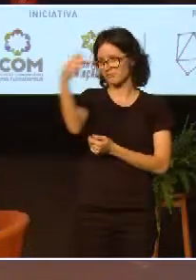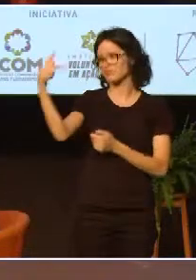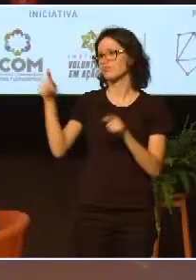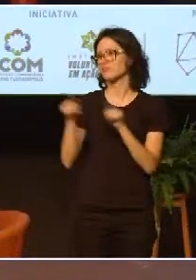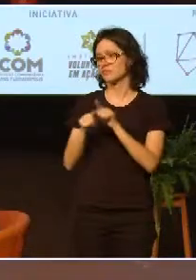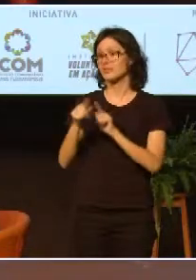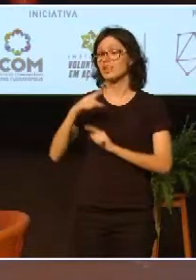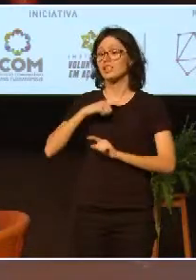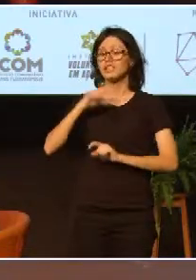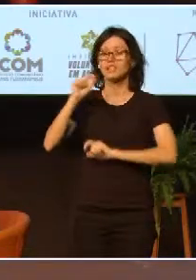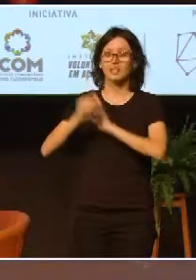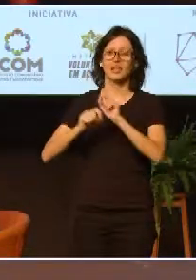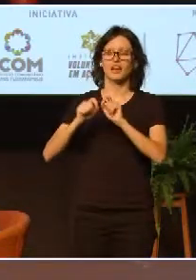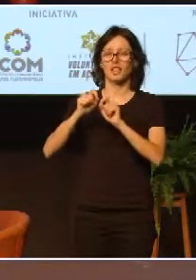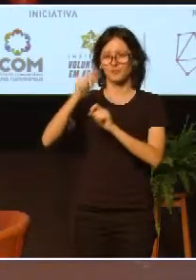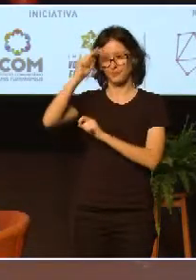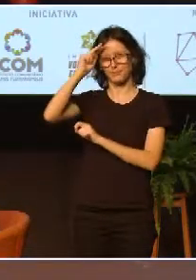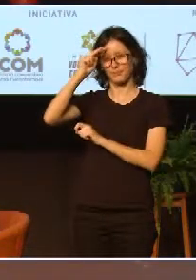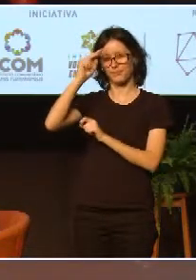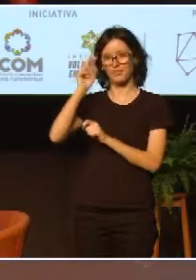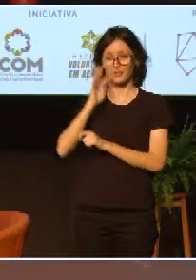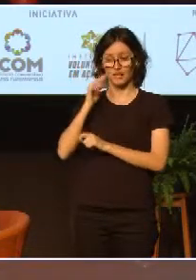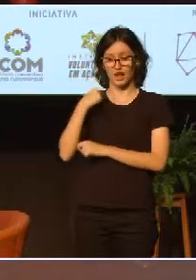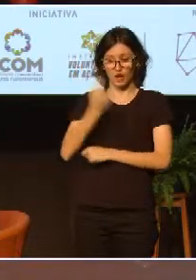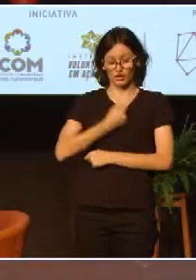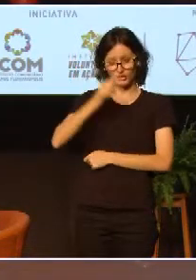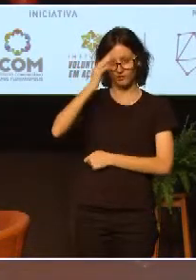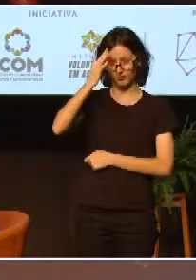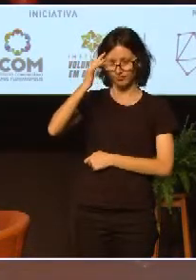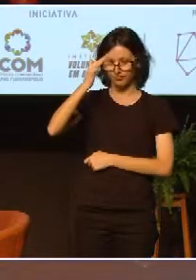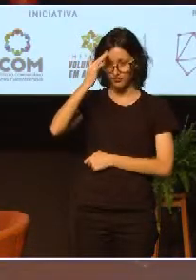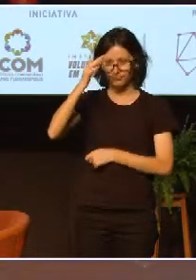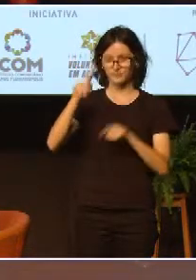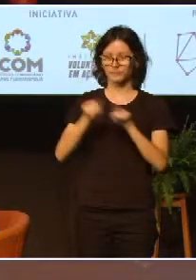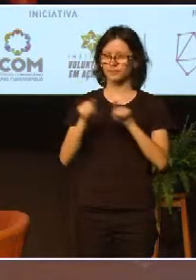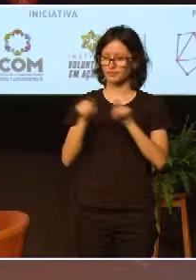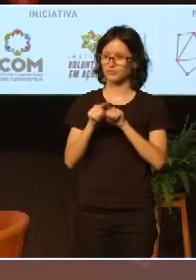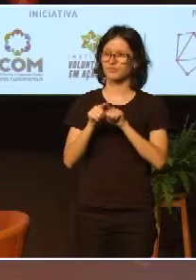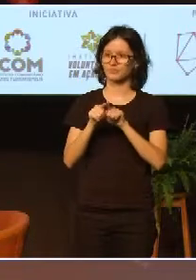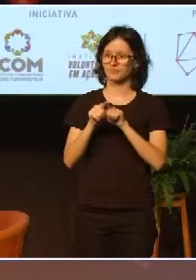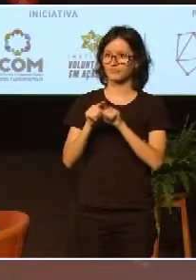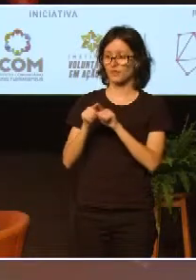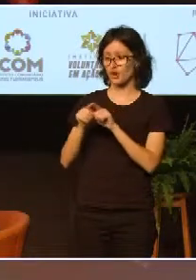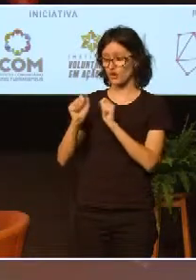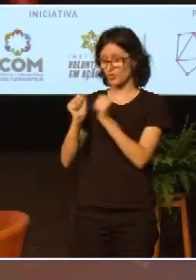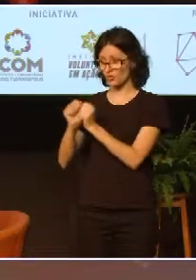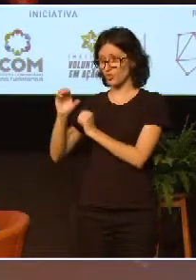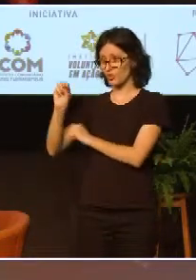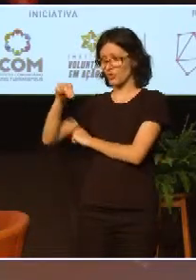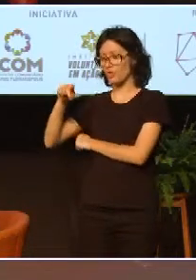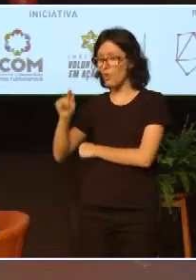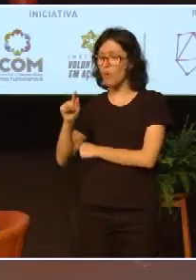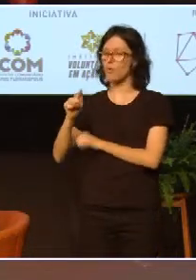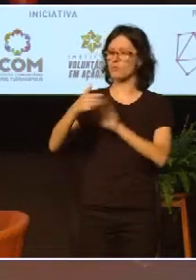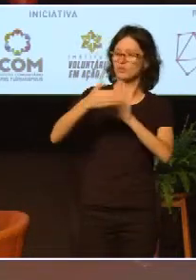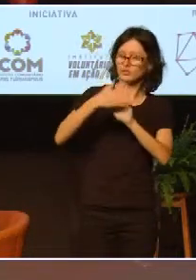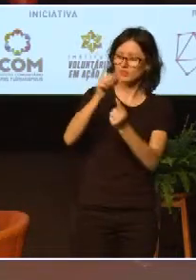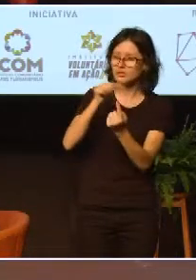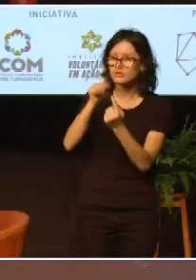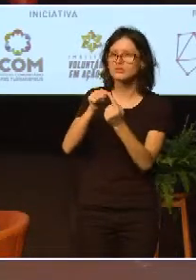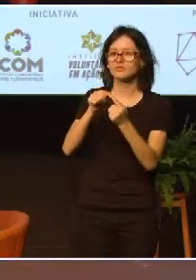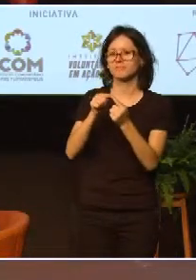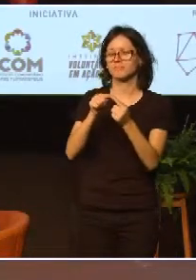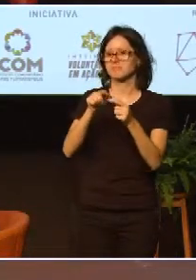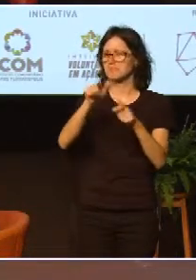dessa história que é legal refletir com essa onda, né, coisa do propósito, do sentido, de muitas